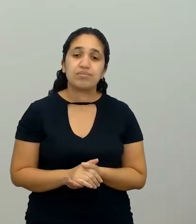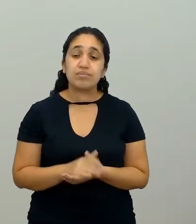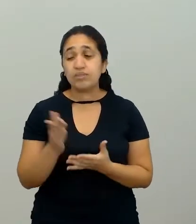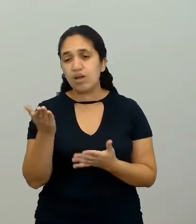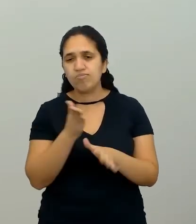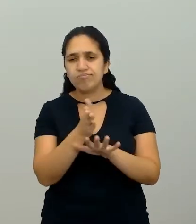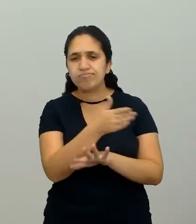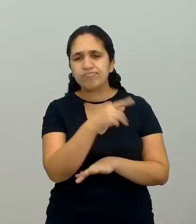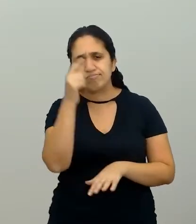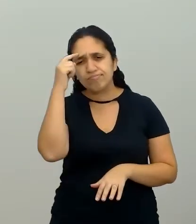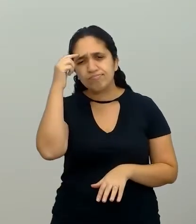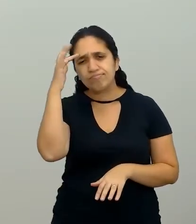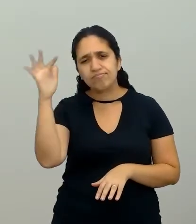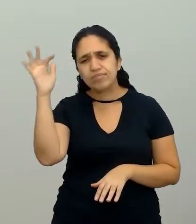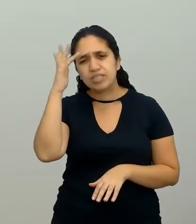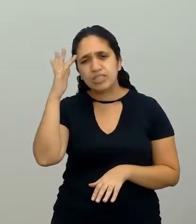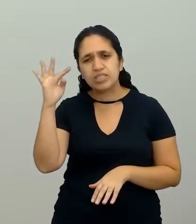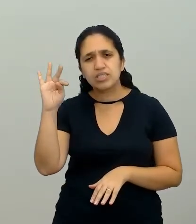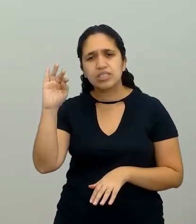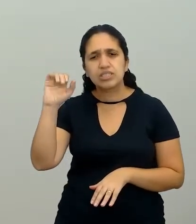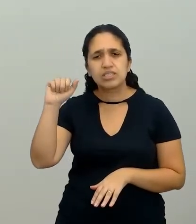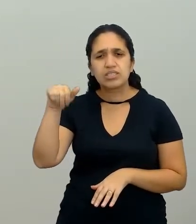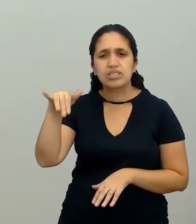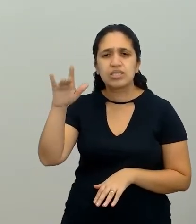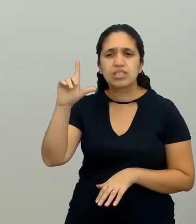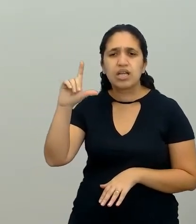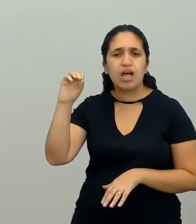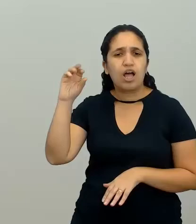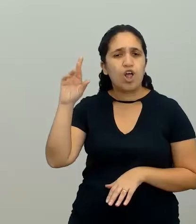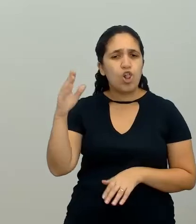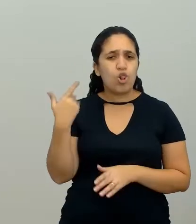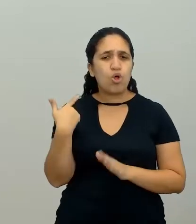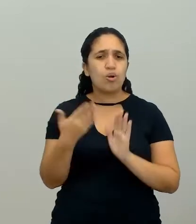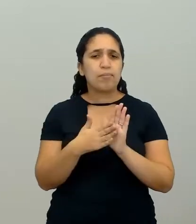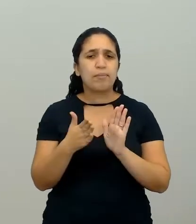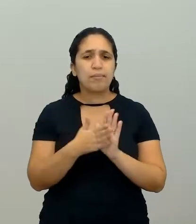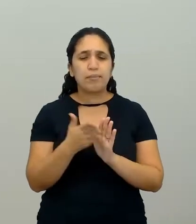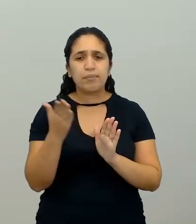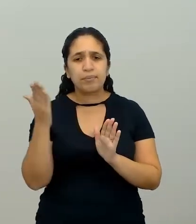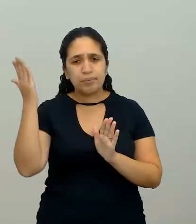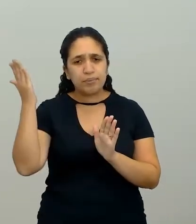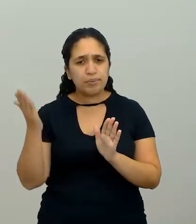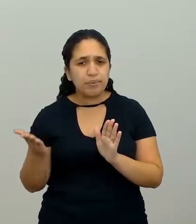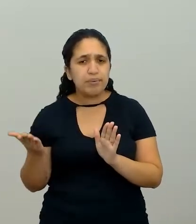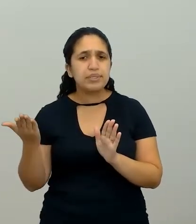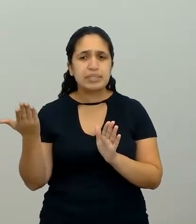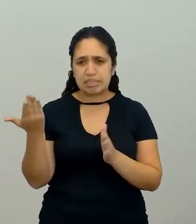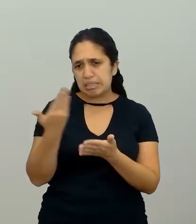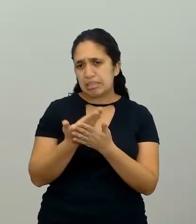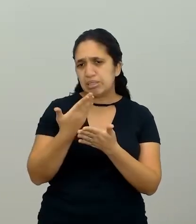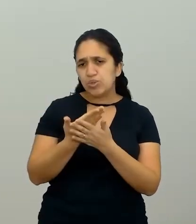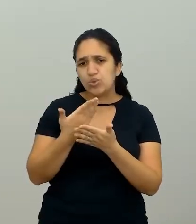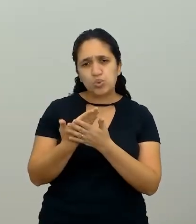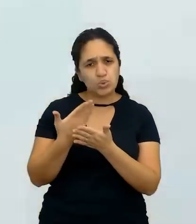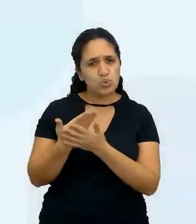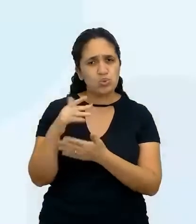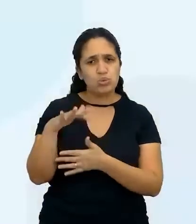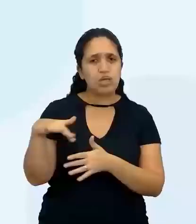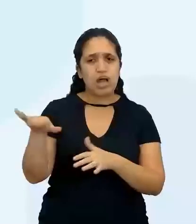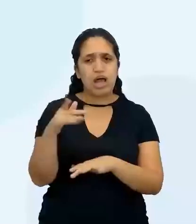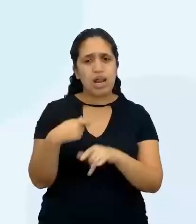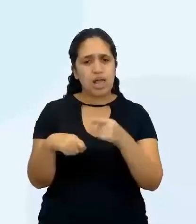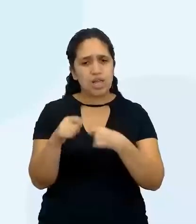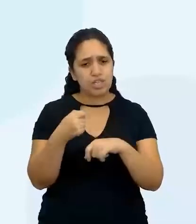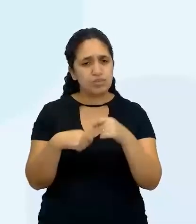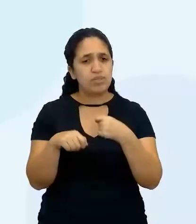essas ideias que o Frederick Taylor ele propôs como um bom estudioso da